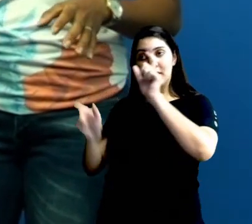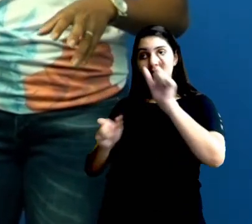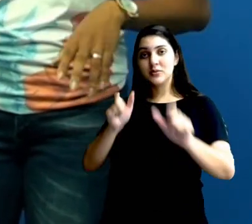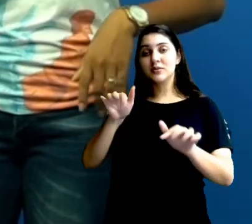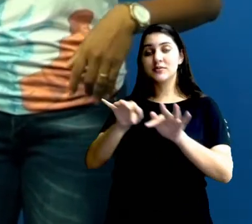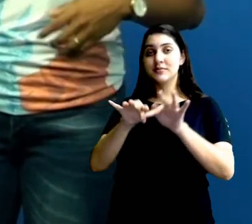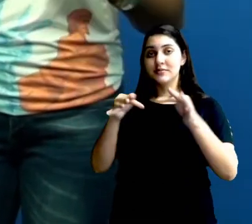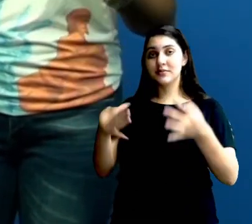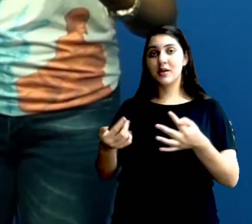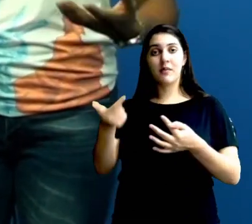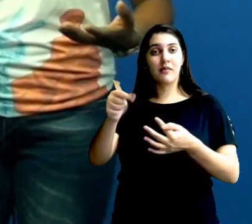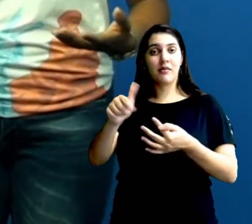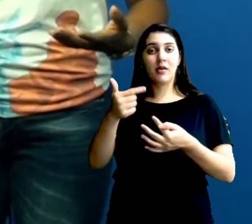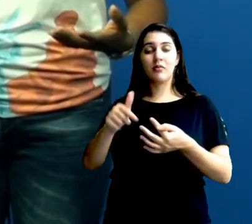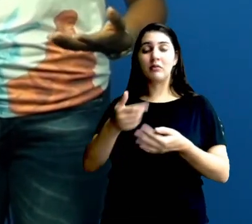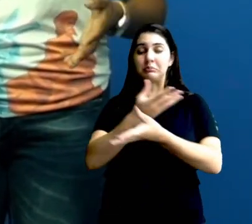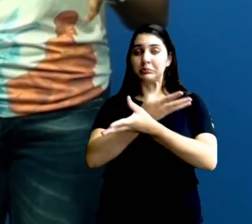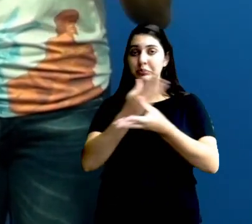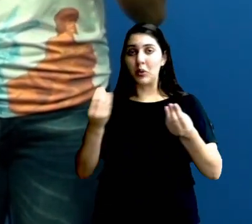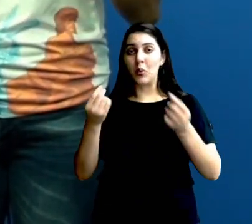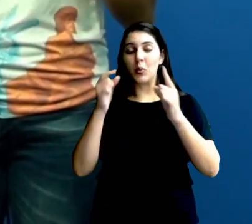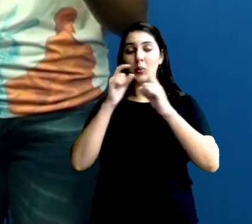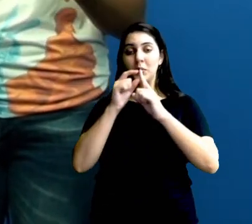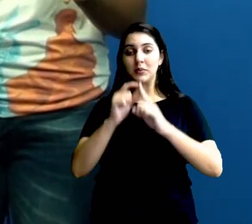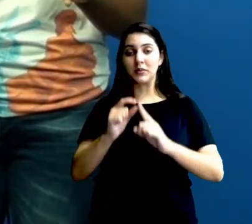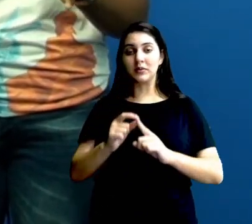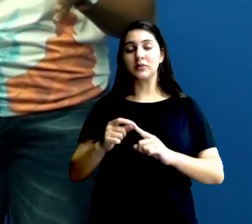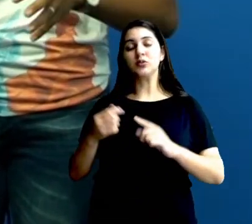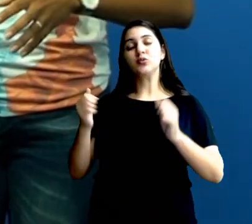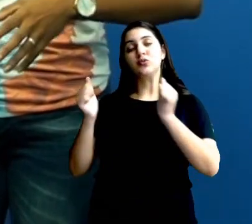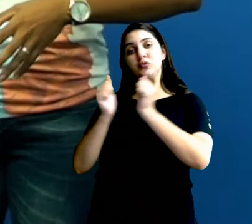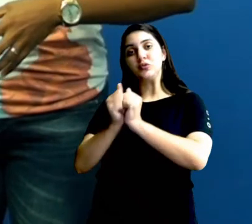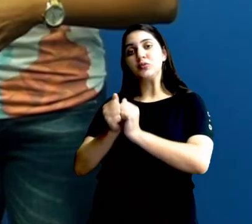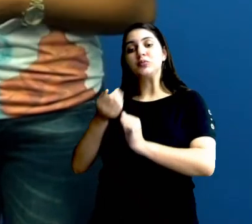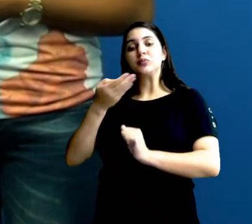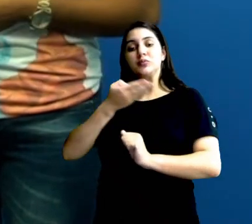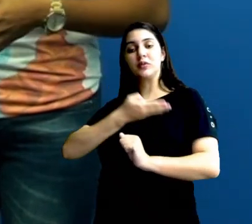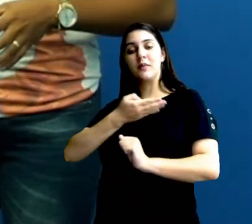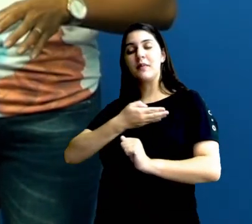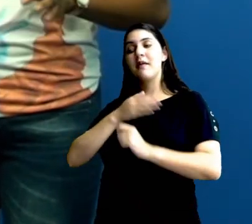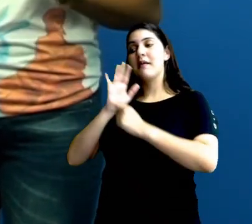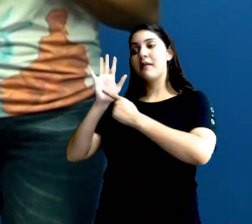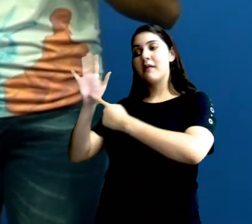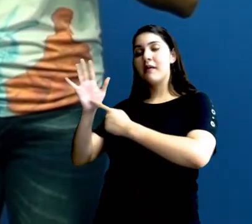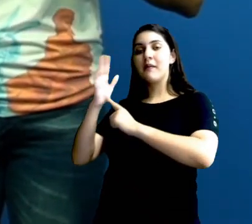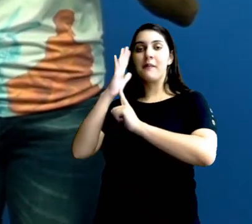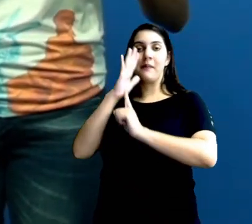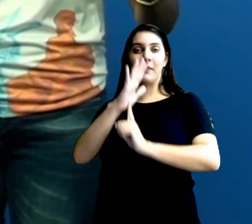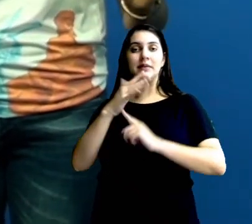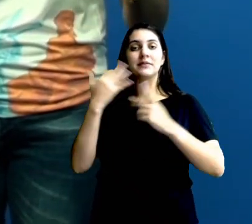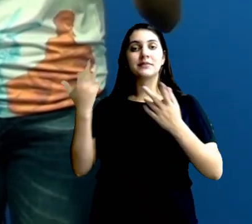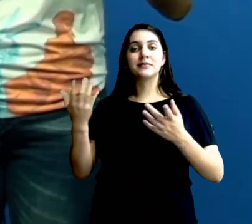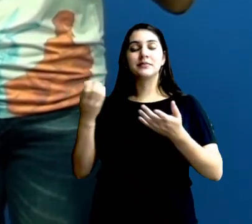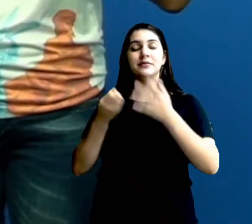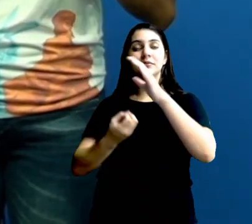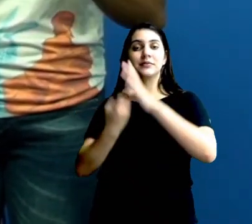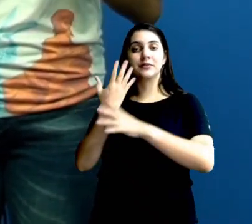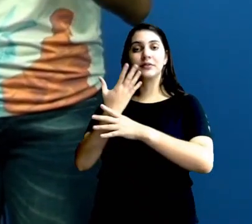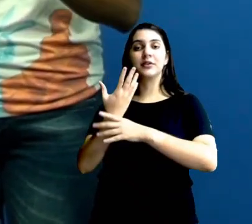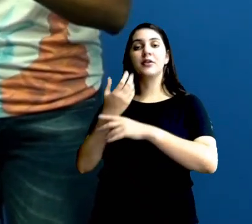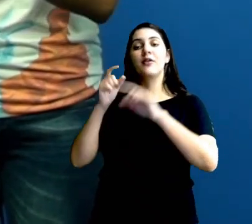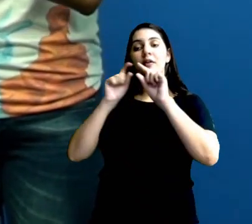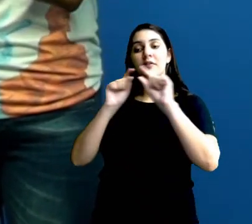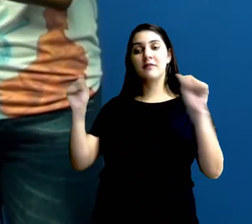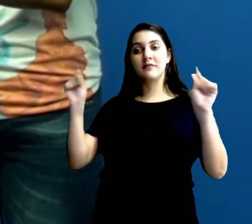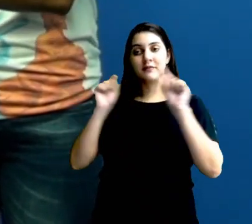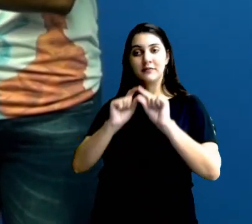simples, não teve muita coisa. Então, você estava com seu colega, apresentou a outra pessoa, criou essa frase com